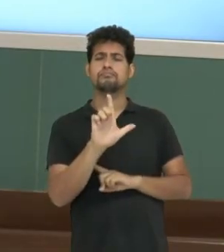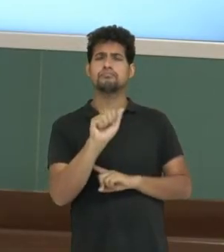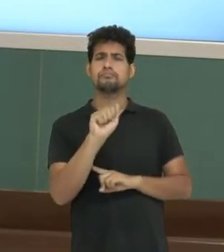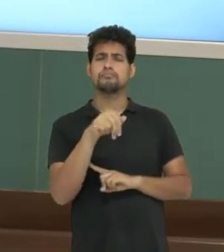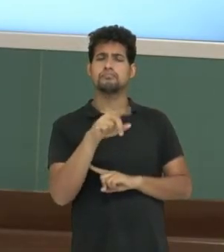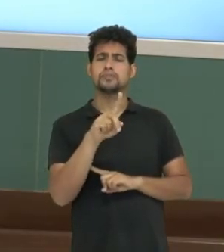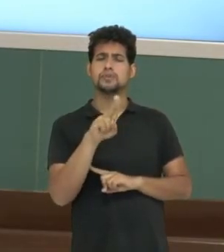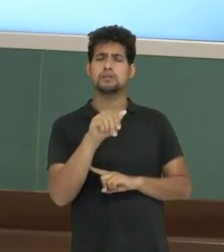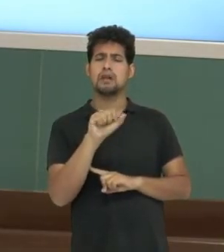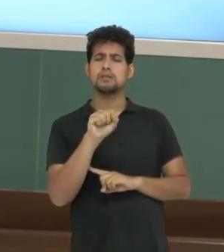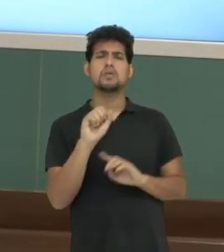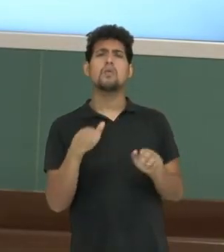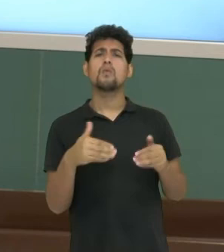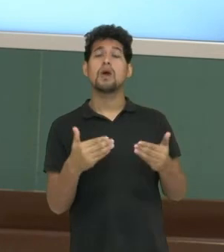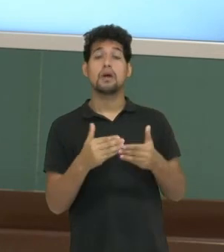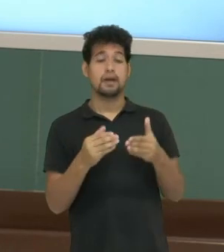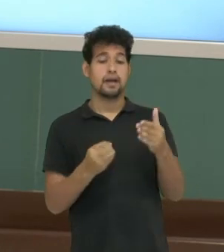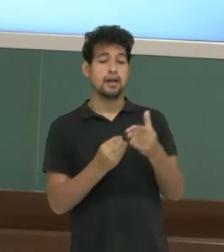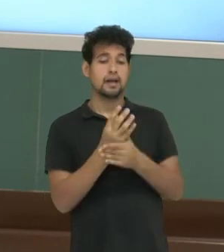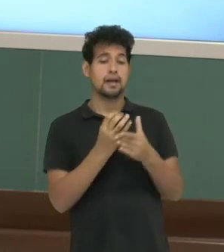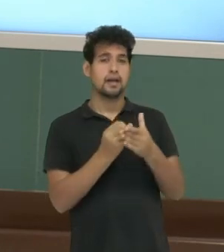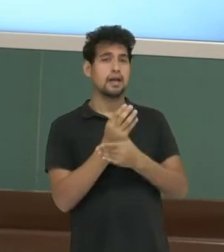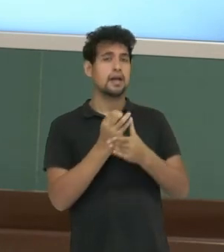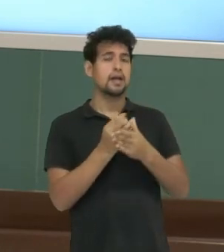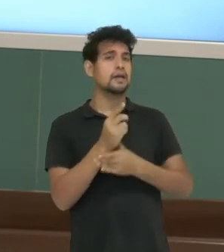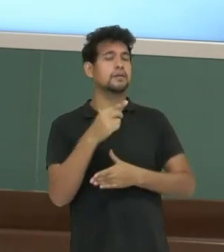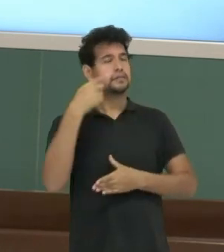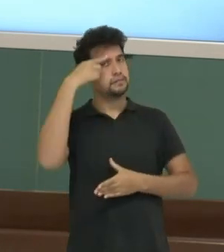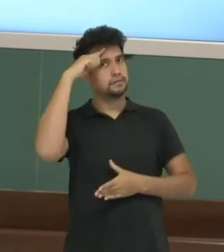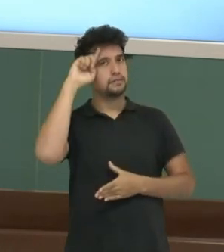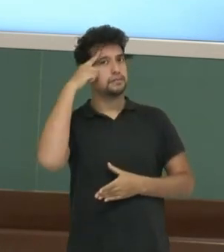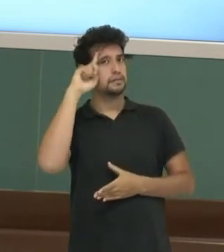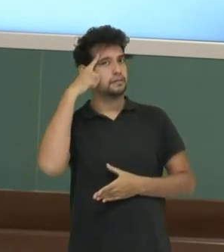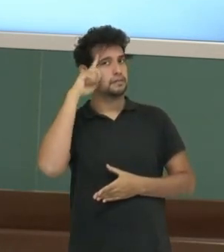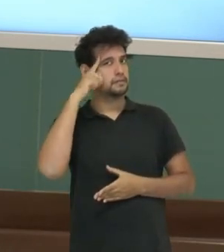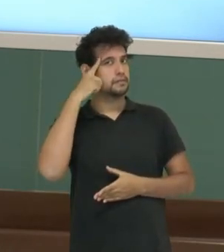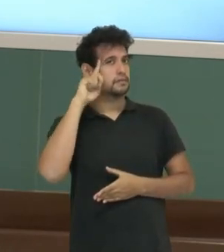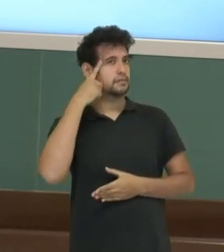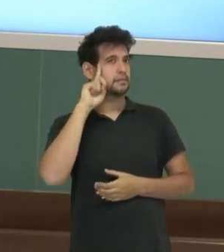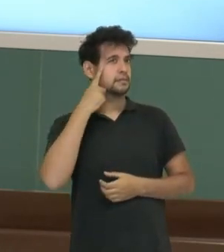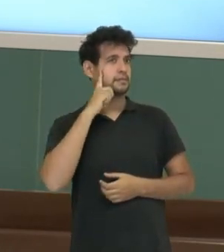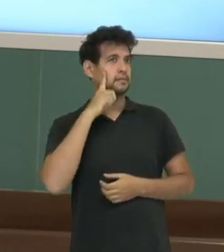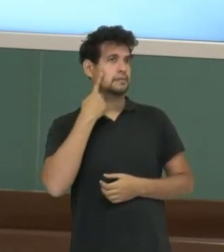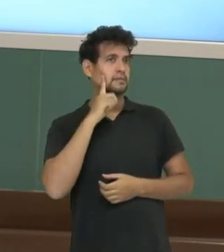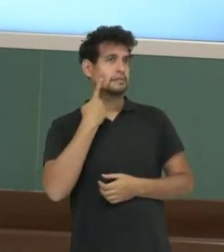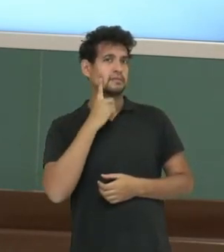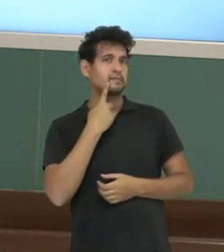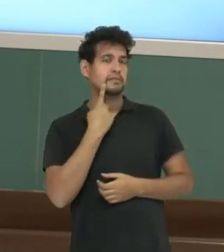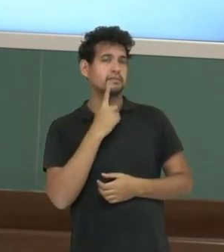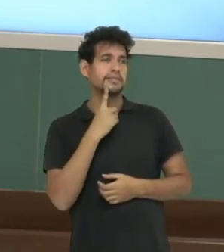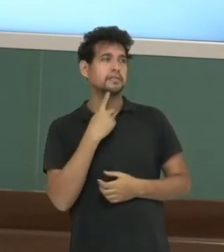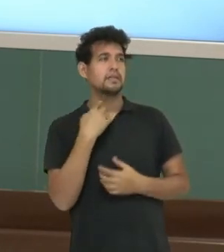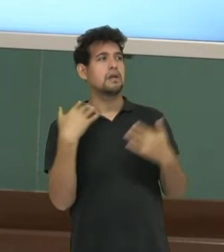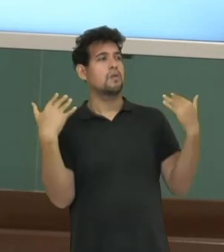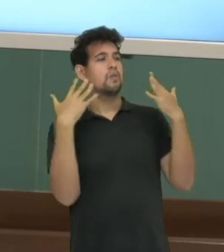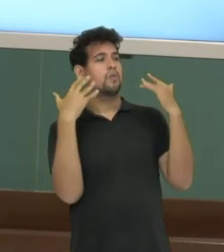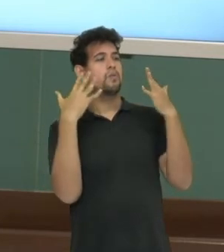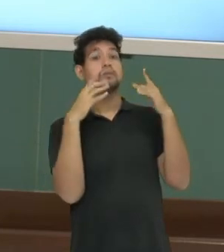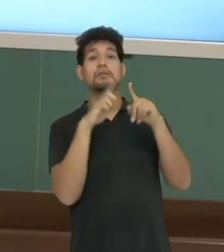sudoríparas? É a produção de suor, que vai participar da regulação